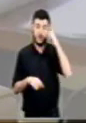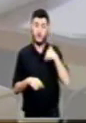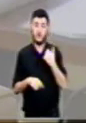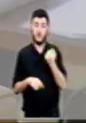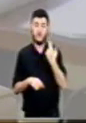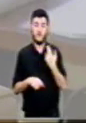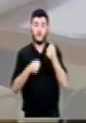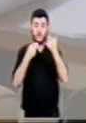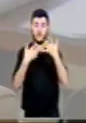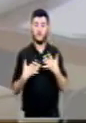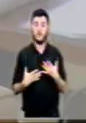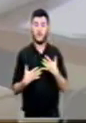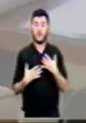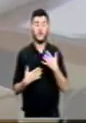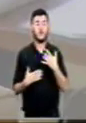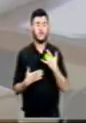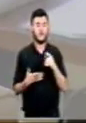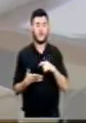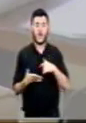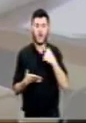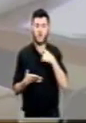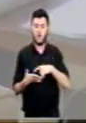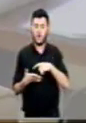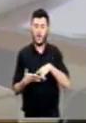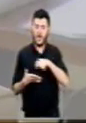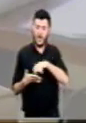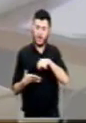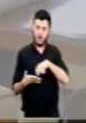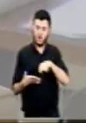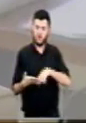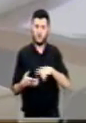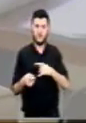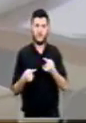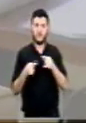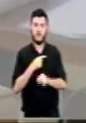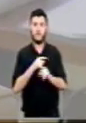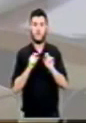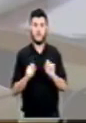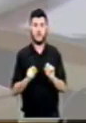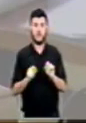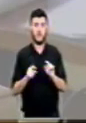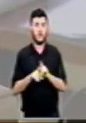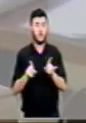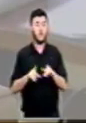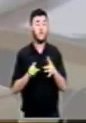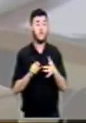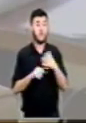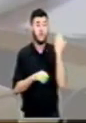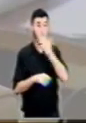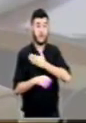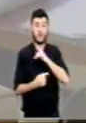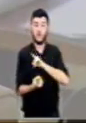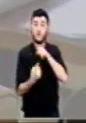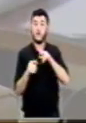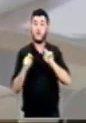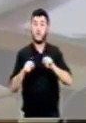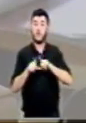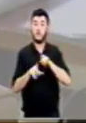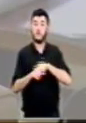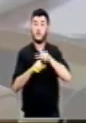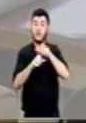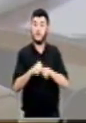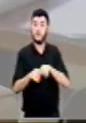revela imprópria a aprofundada revaloração do conjunto fático probatório para o fim de depreender